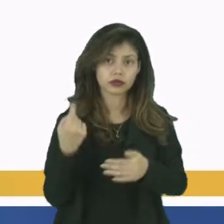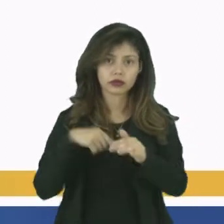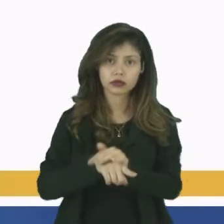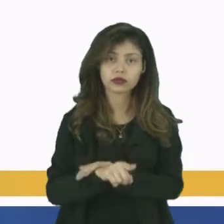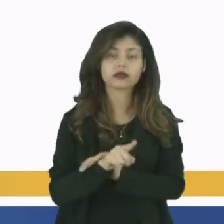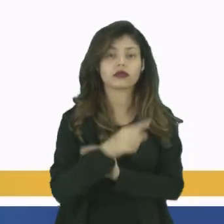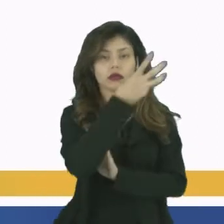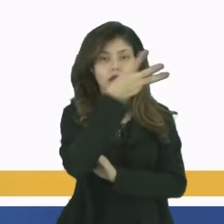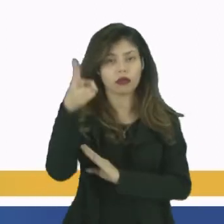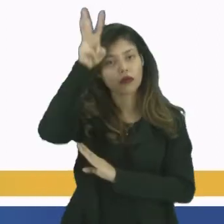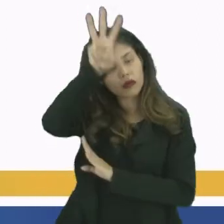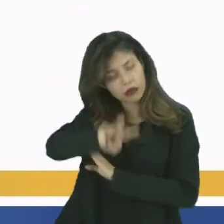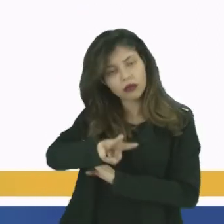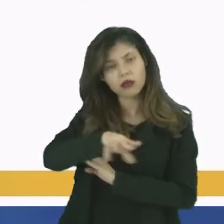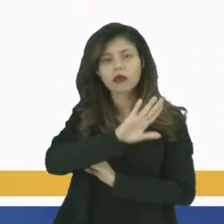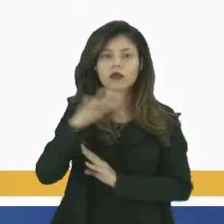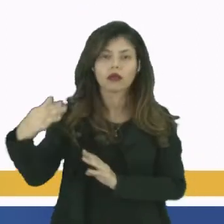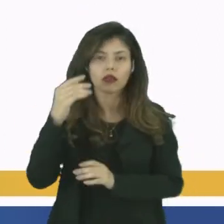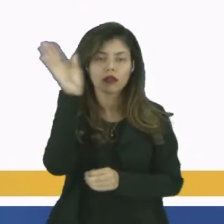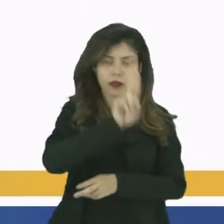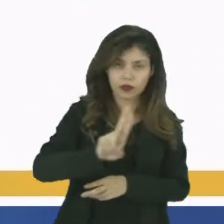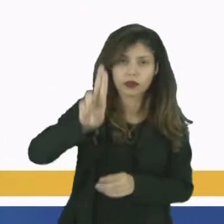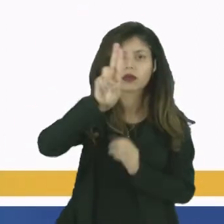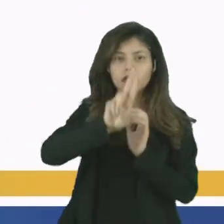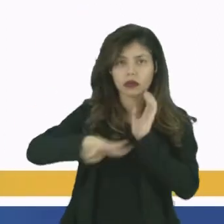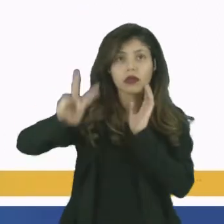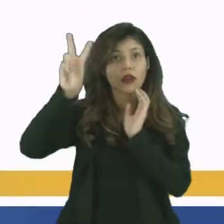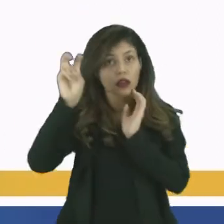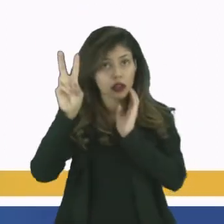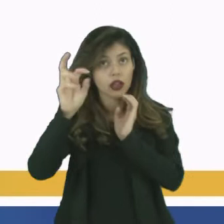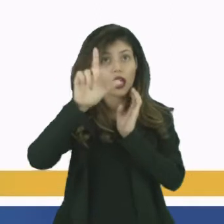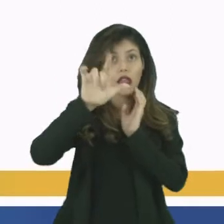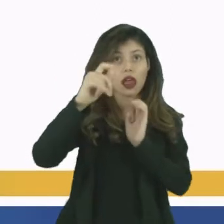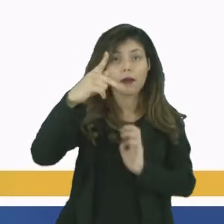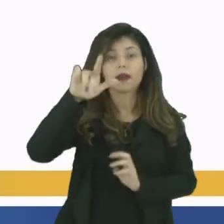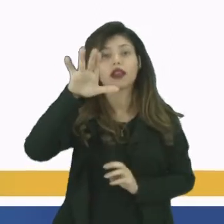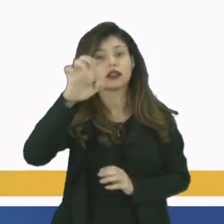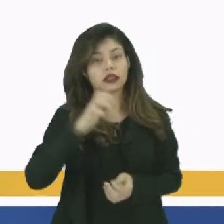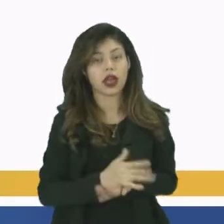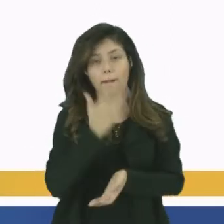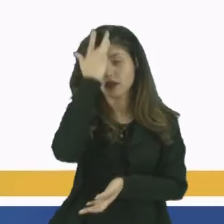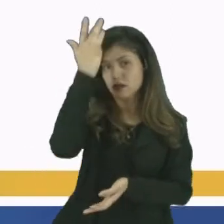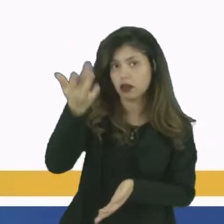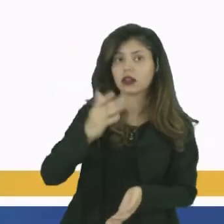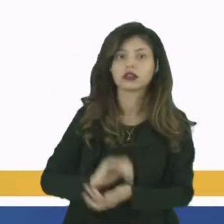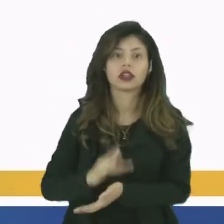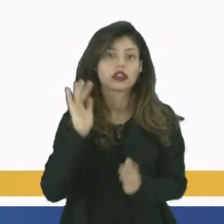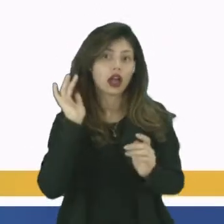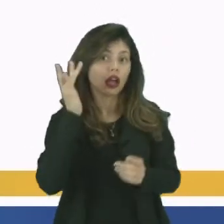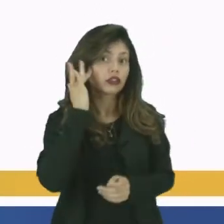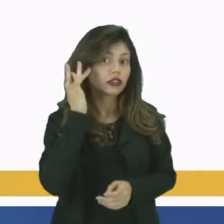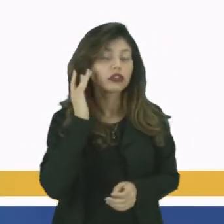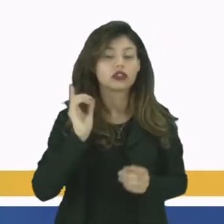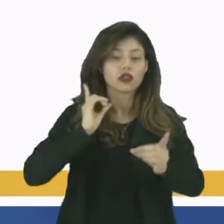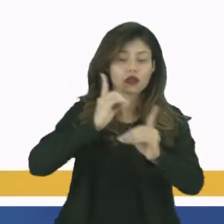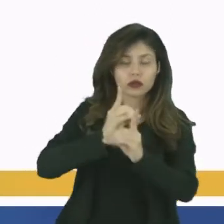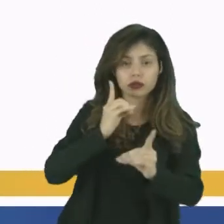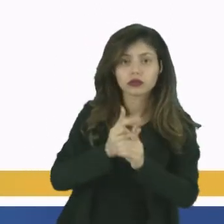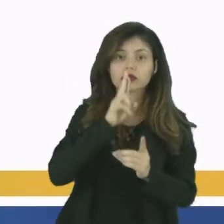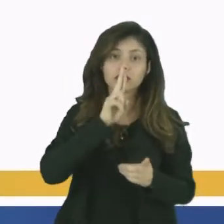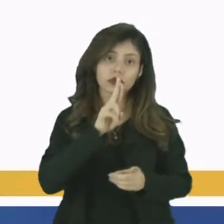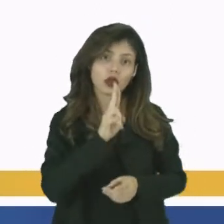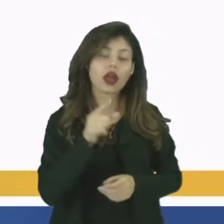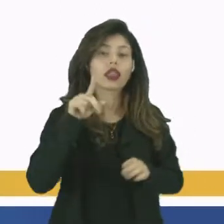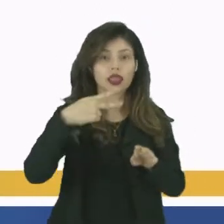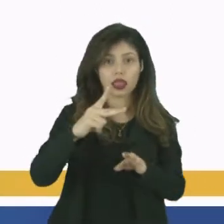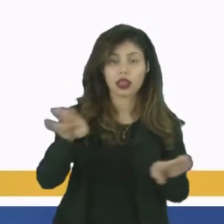de uma matriz, quando a gente vai utilizar o Teorema de Laplace, fica mais fácil de achar a resolução